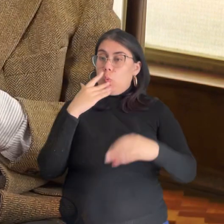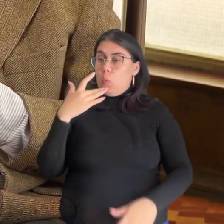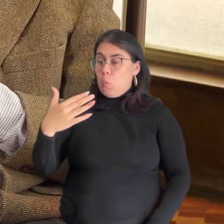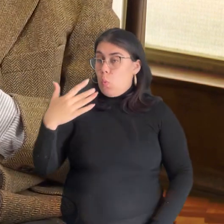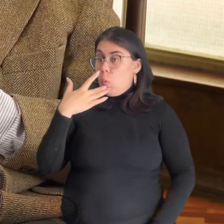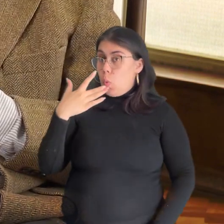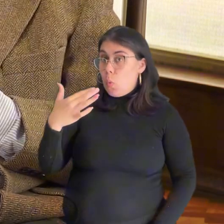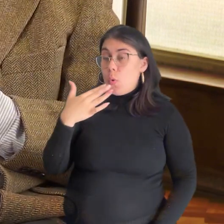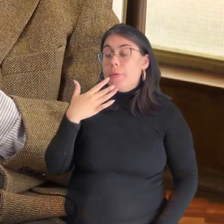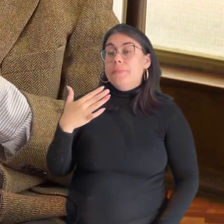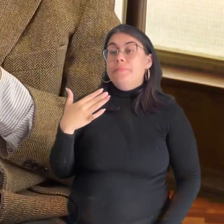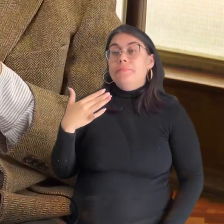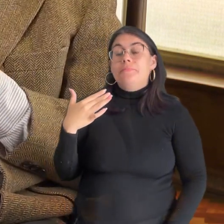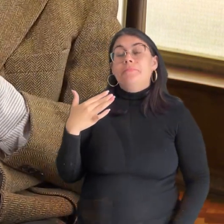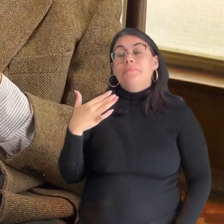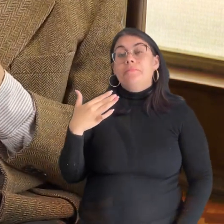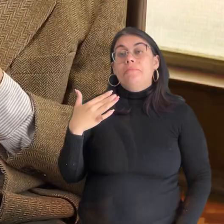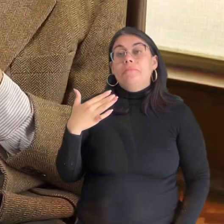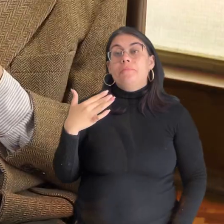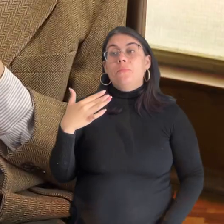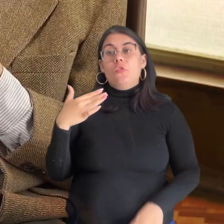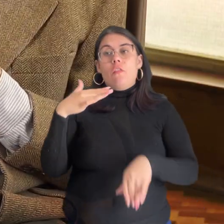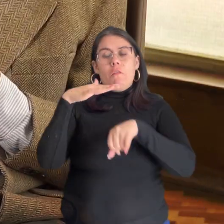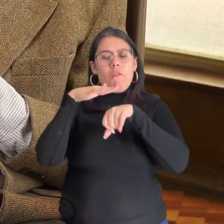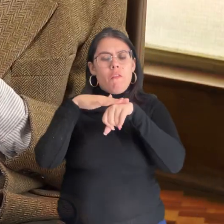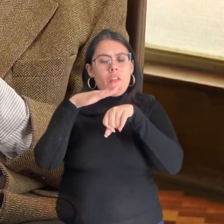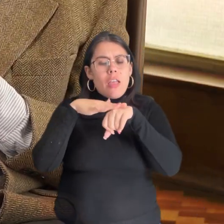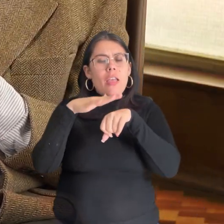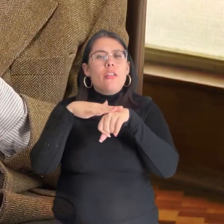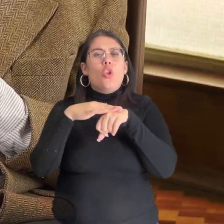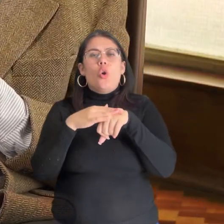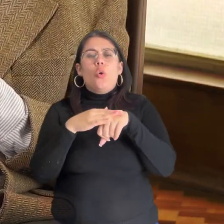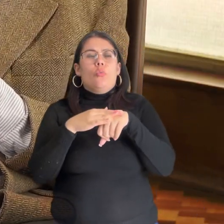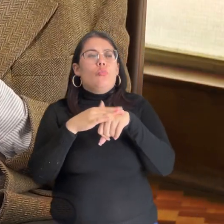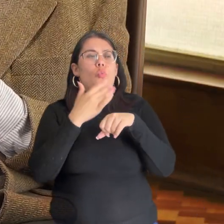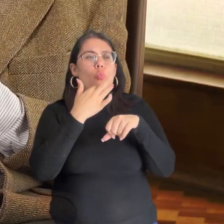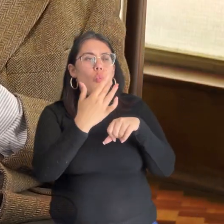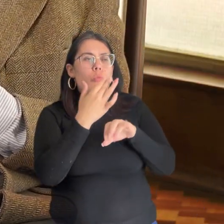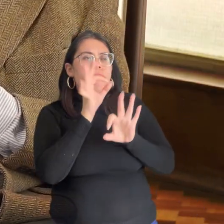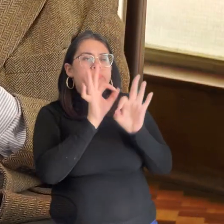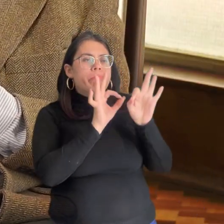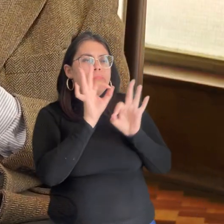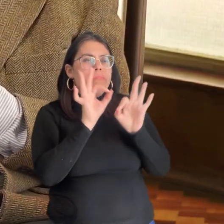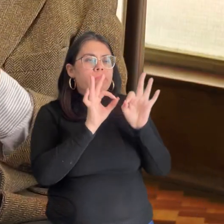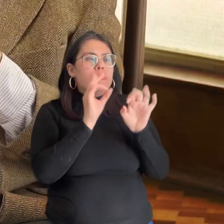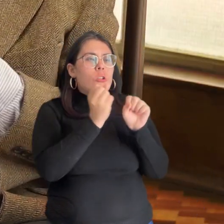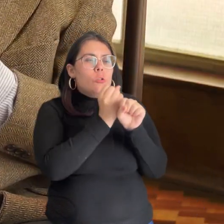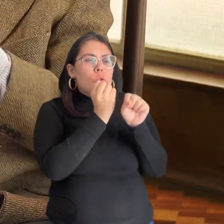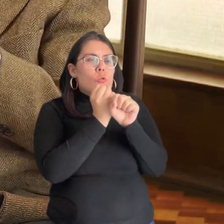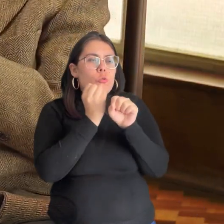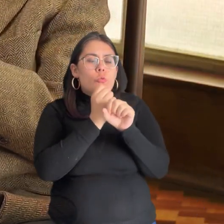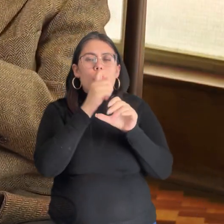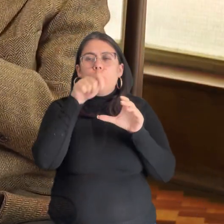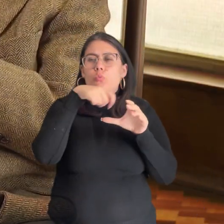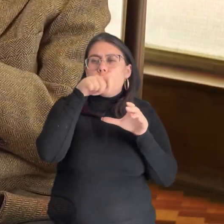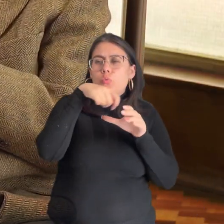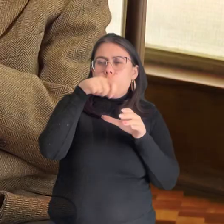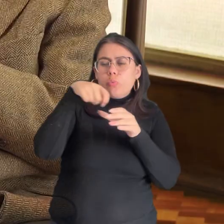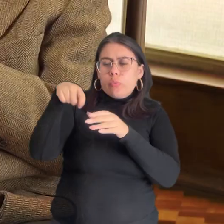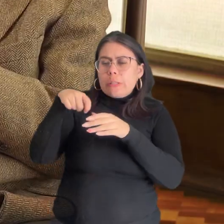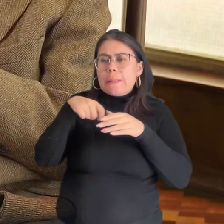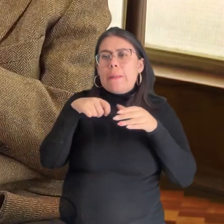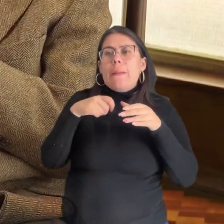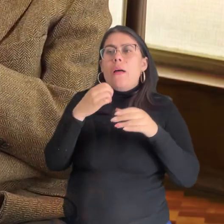são cores de catálogo, são cores feitas uma a uma para